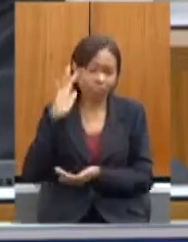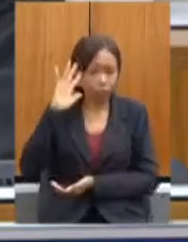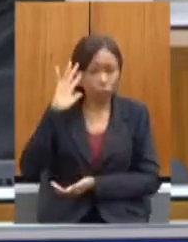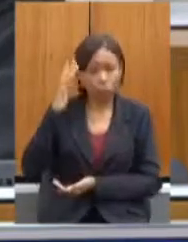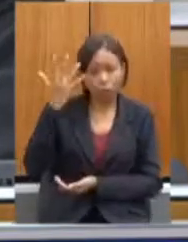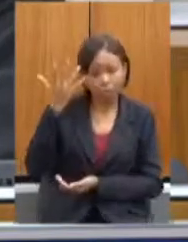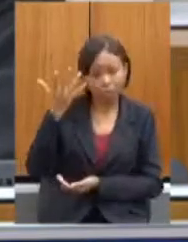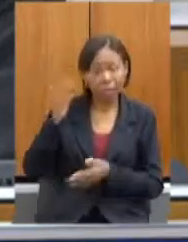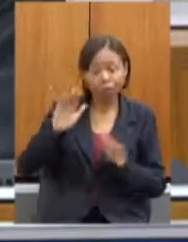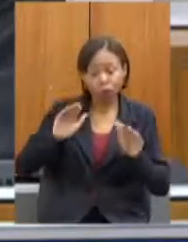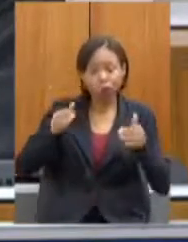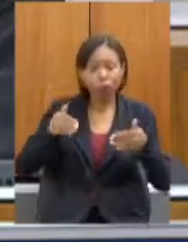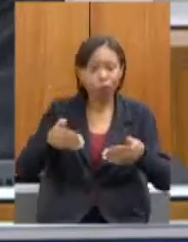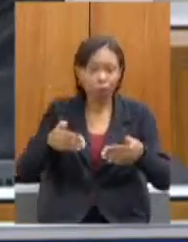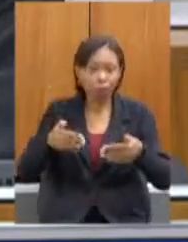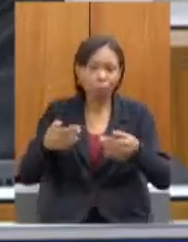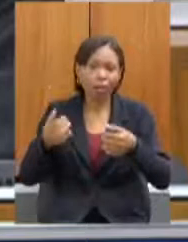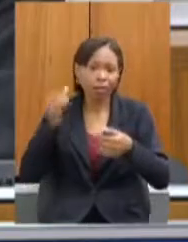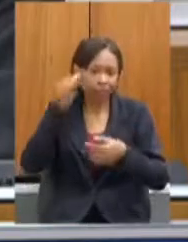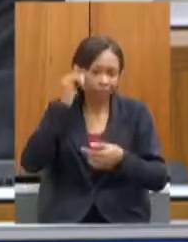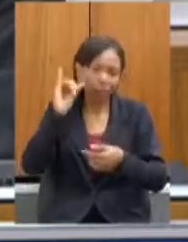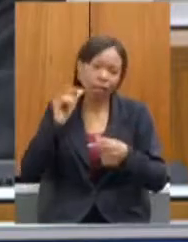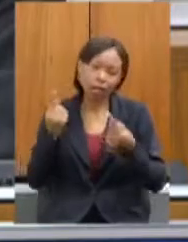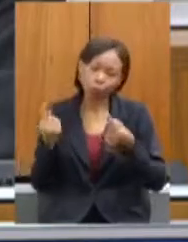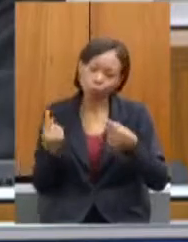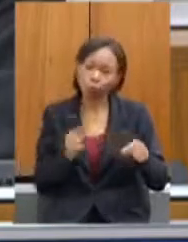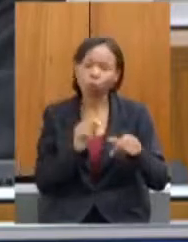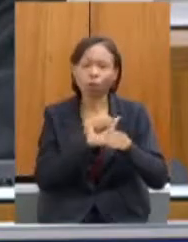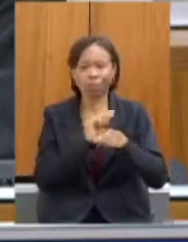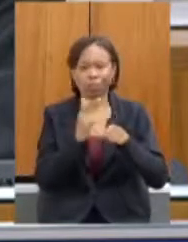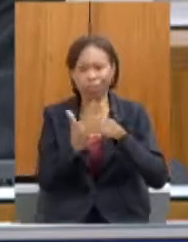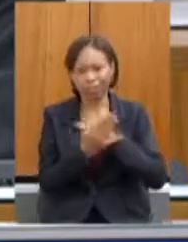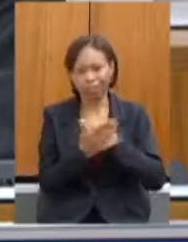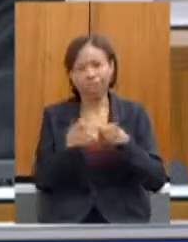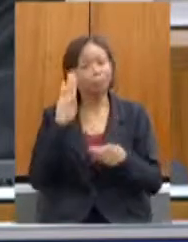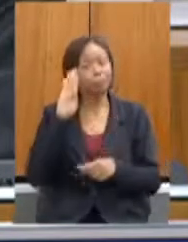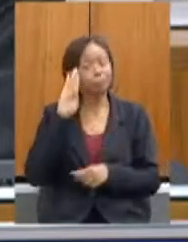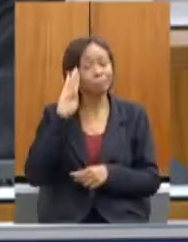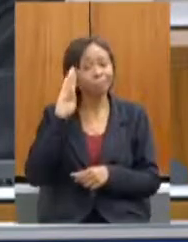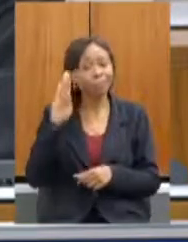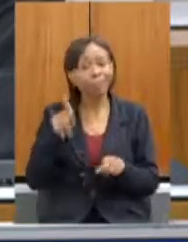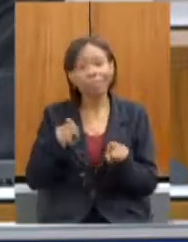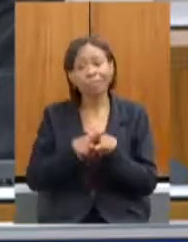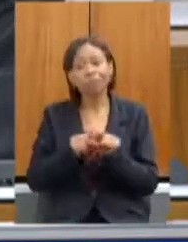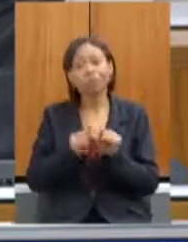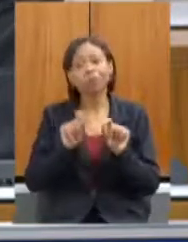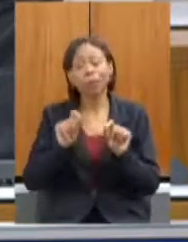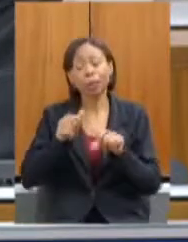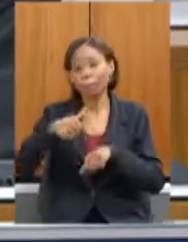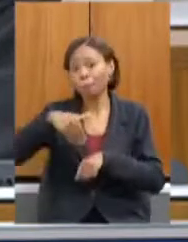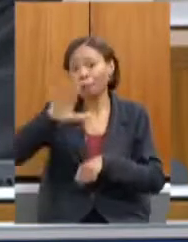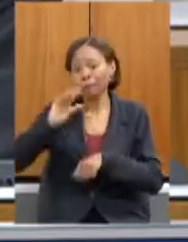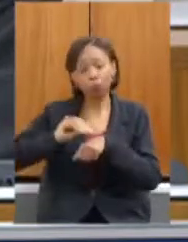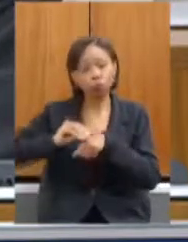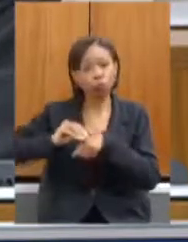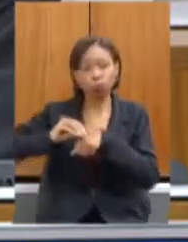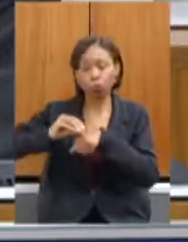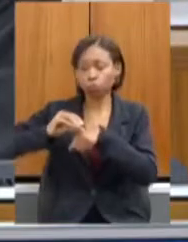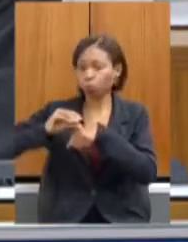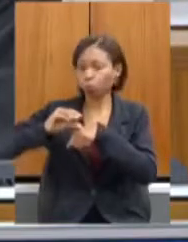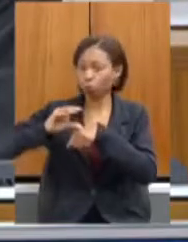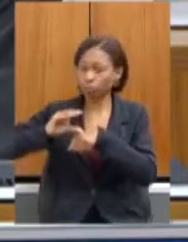específica no combate à covide e principalmente trazer ainda mais conhecimento nesse sentido para que